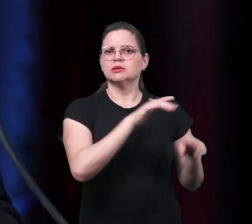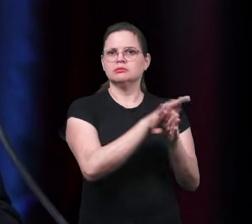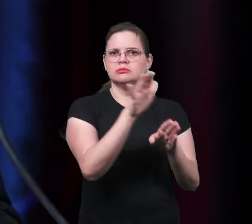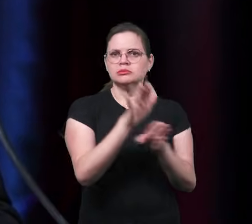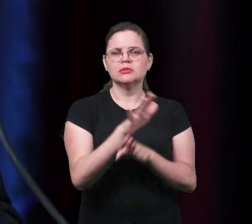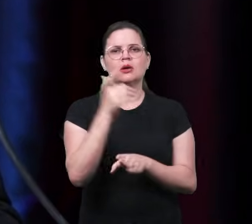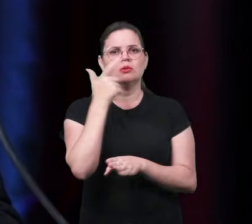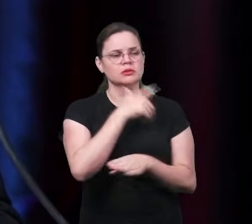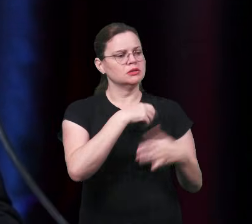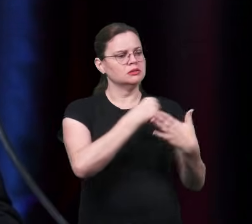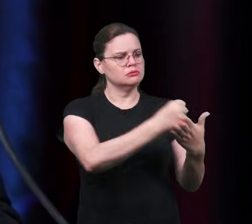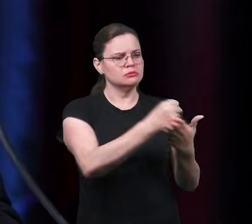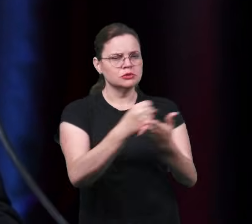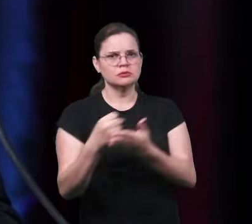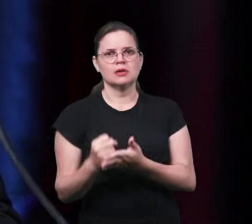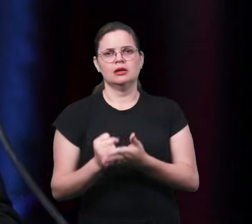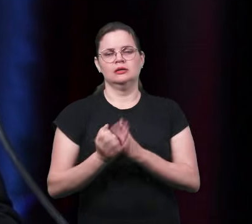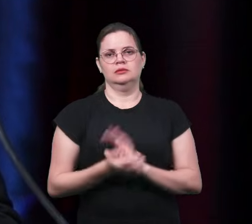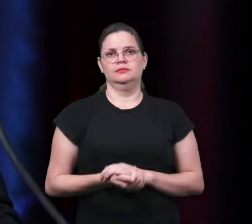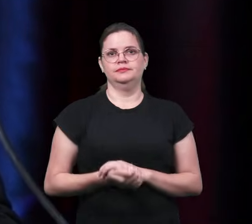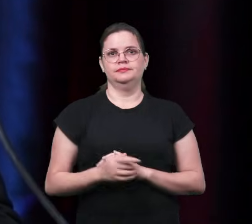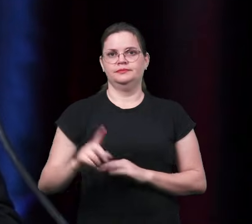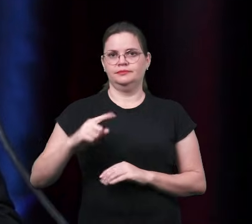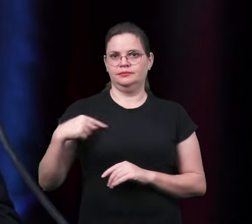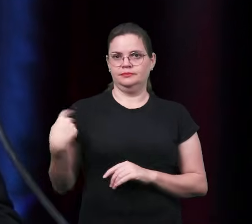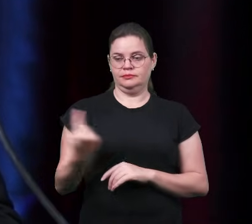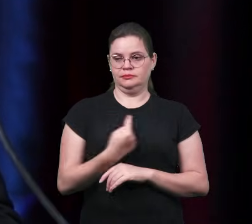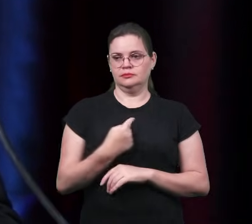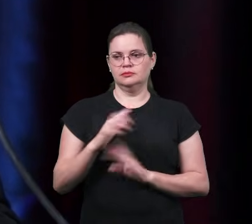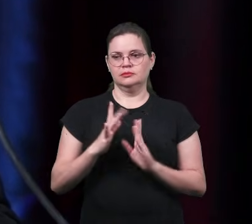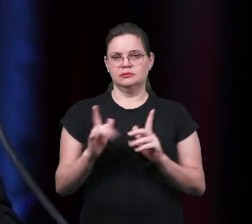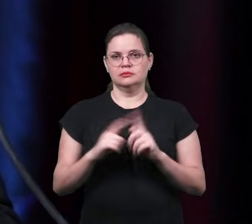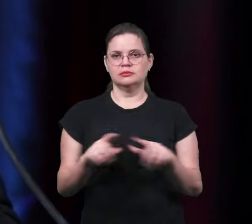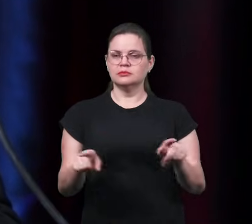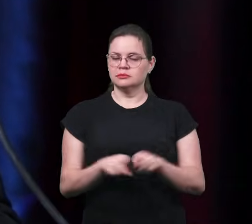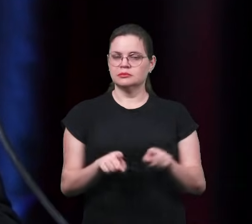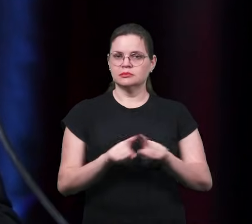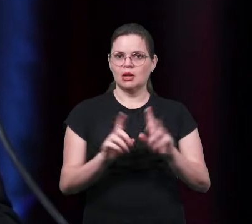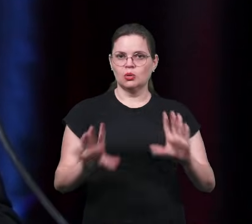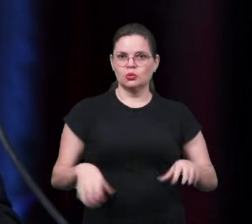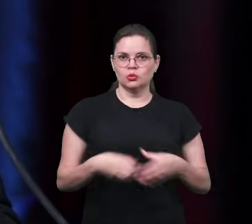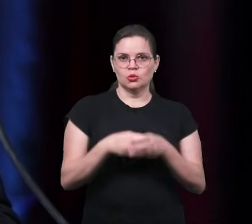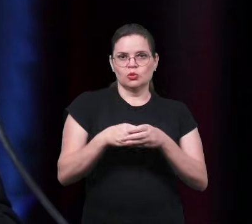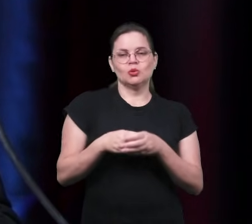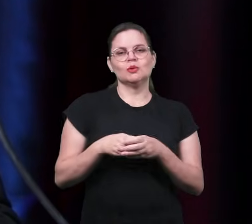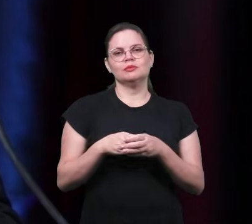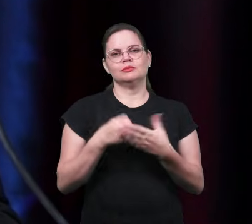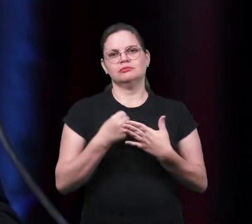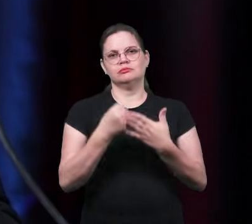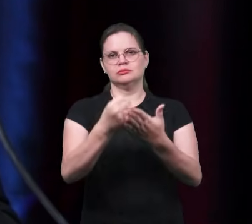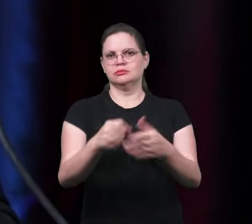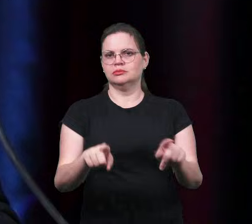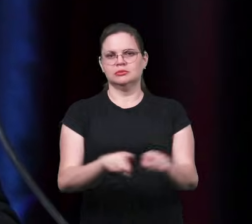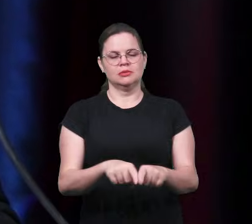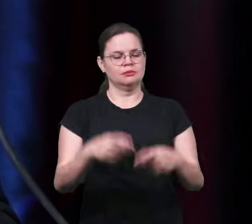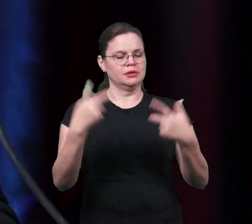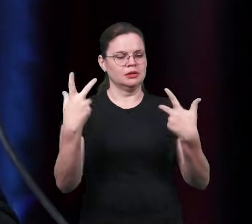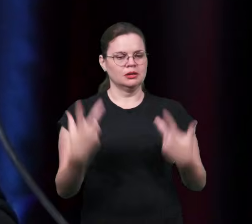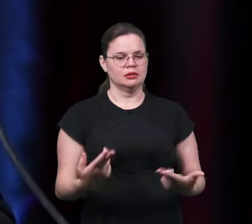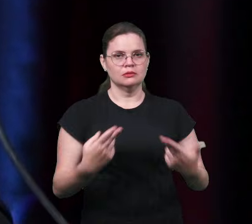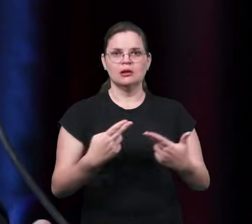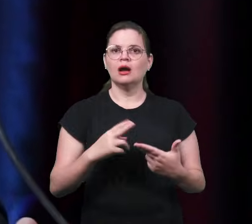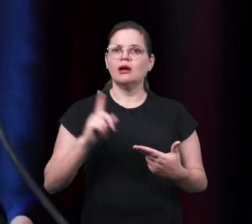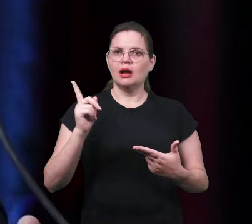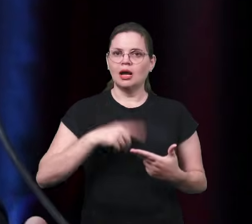assistido. E no nosso meio, os grupos de assistência também para o nosso